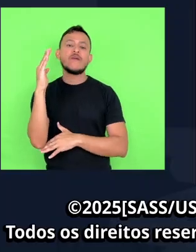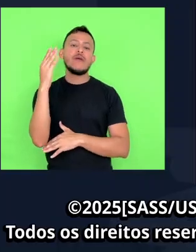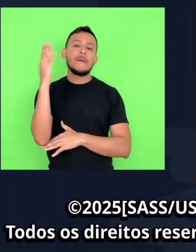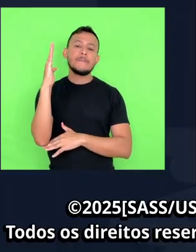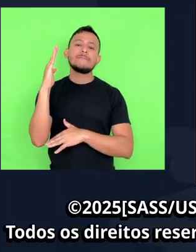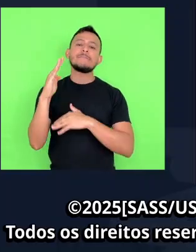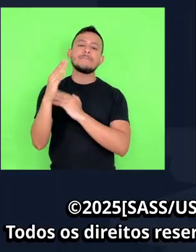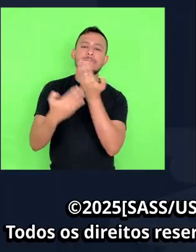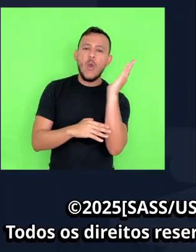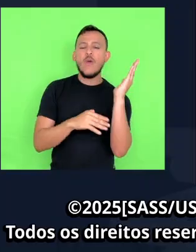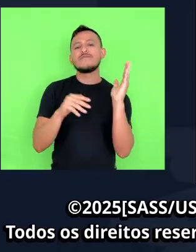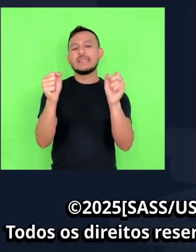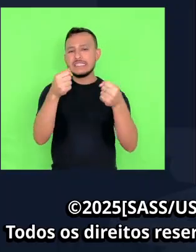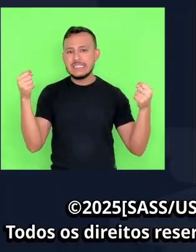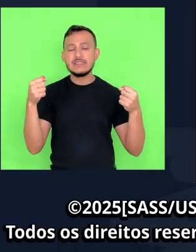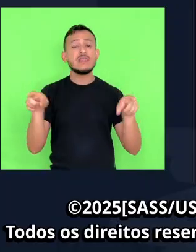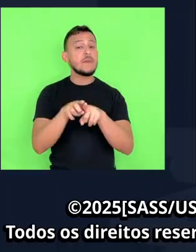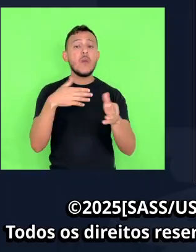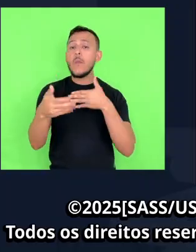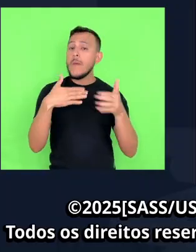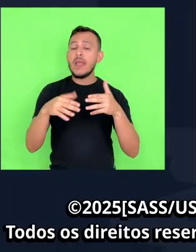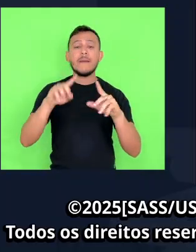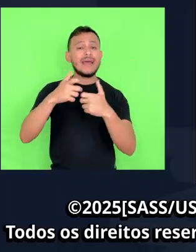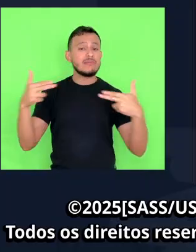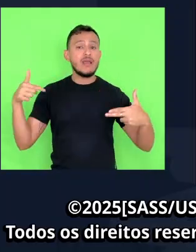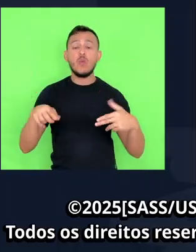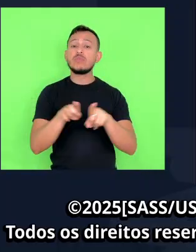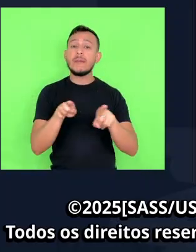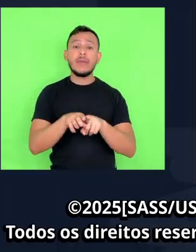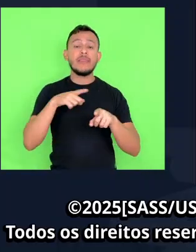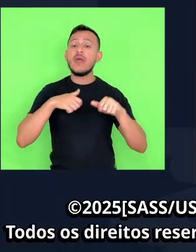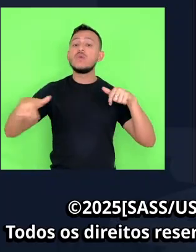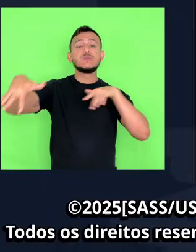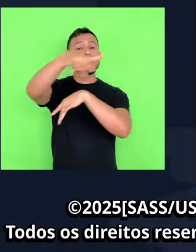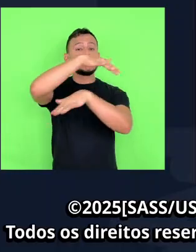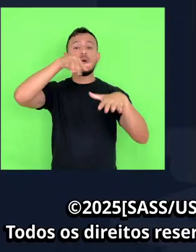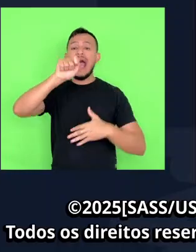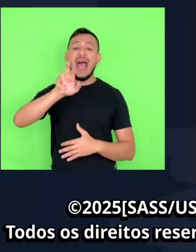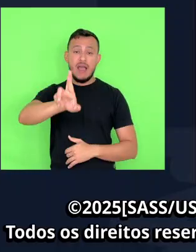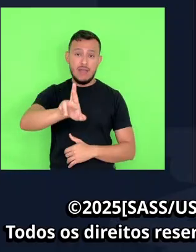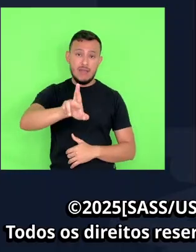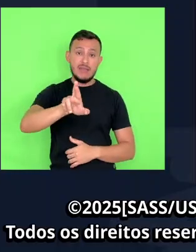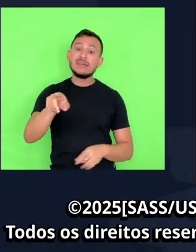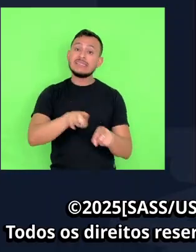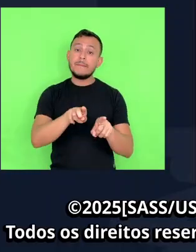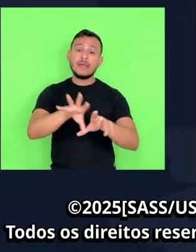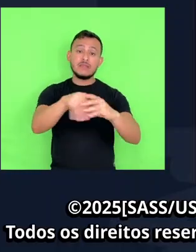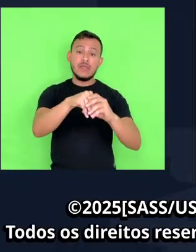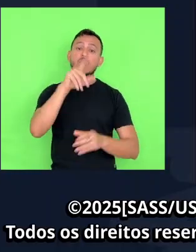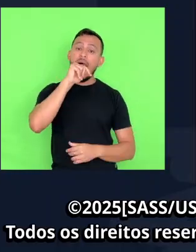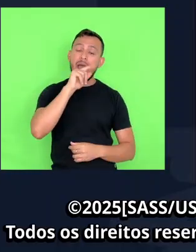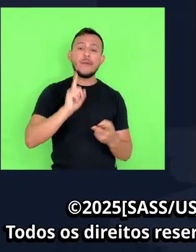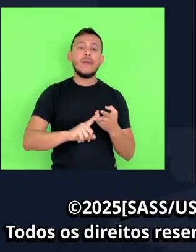qualquer objeto feito desse material. E fica suspenso no ar, inclusive na